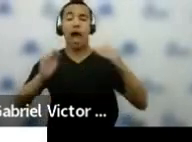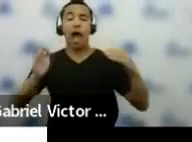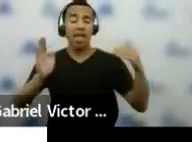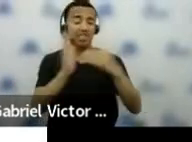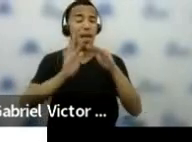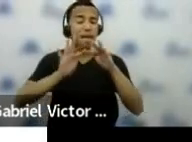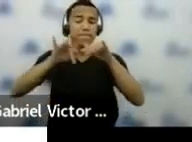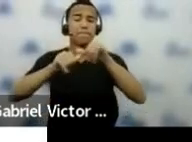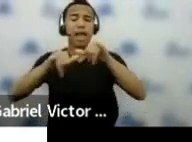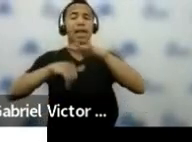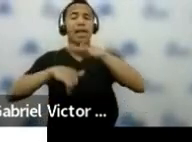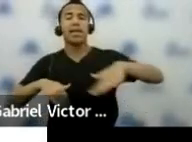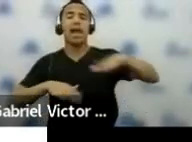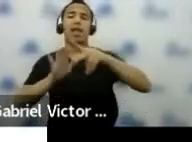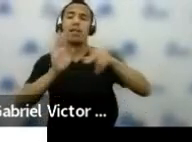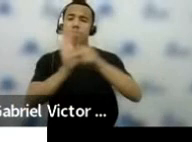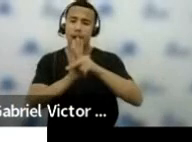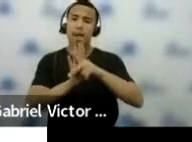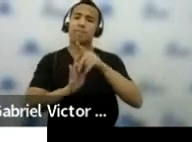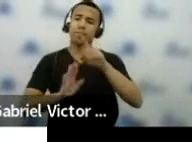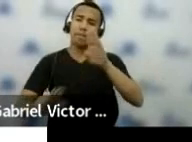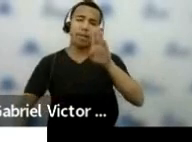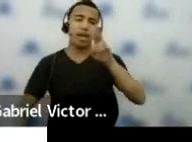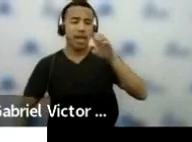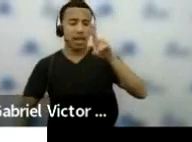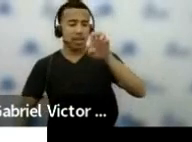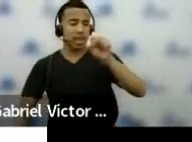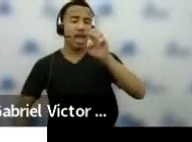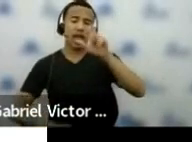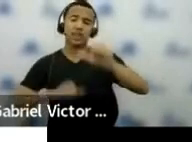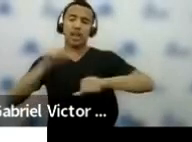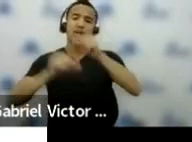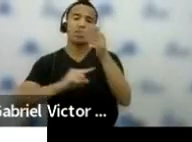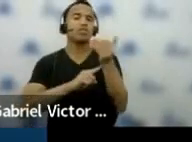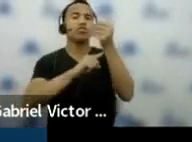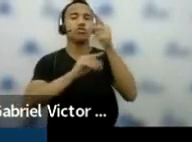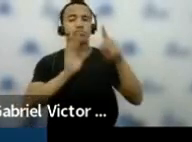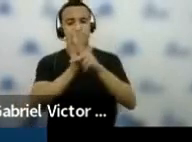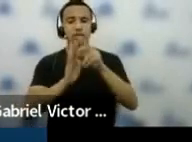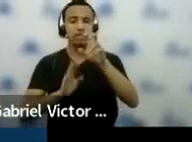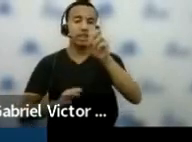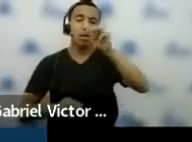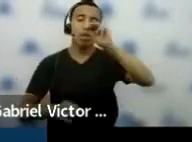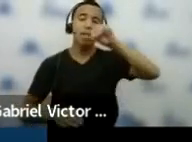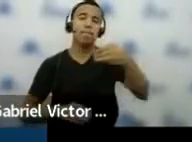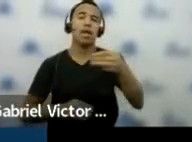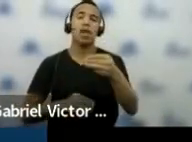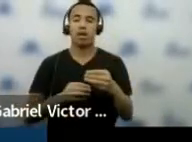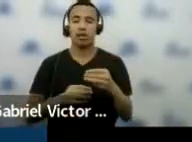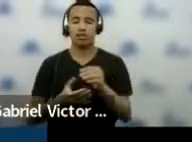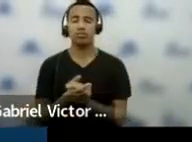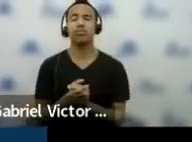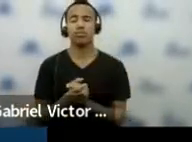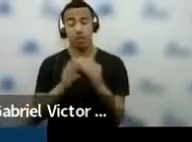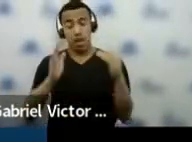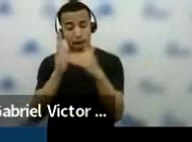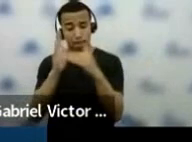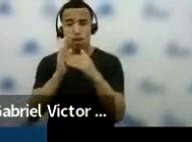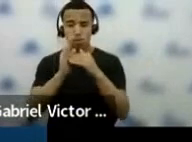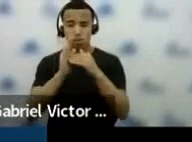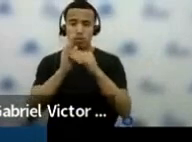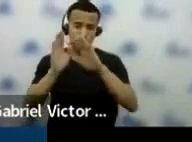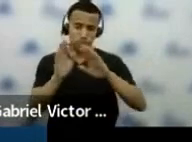mercado. Esses são recursos do BNDES para a transformação digital, como eu disse, 50 milhões de reais. Por último, para encerrar